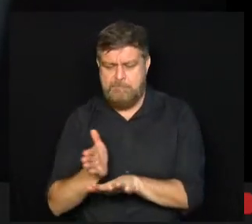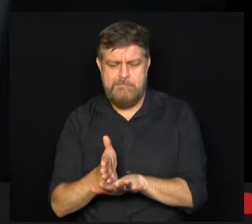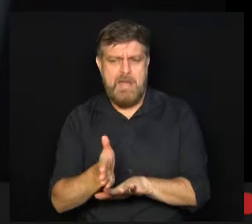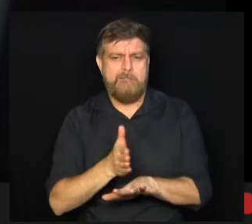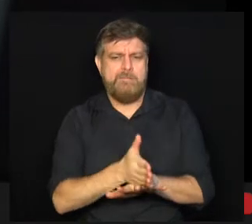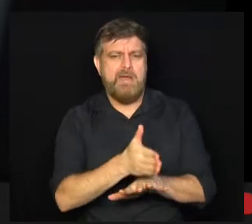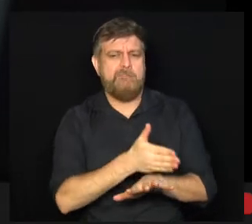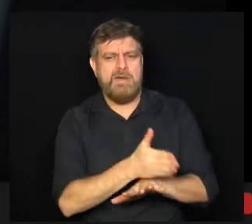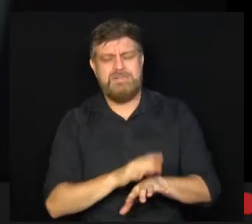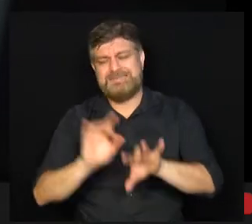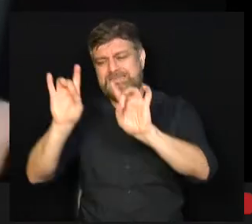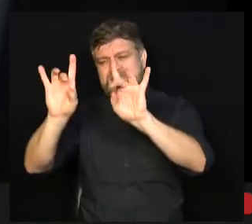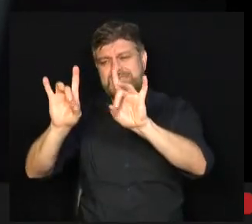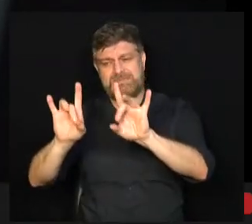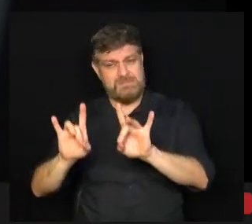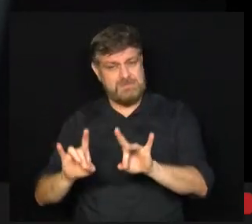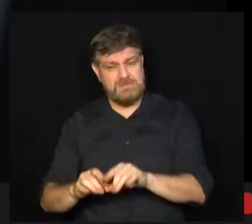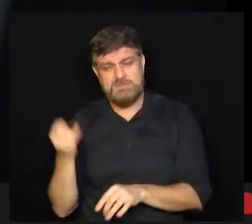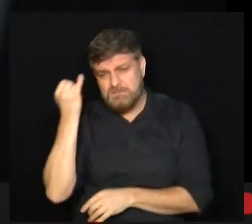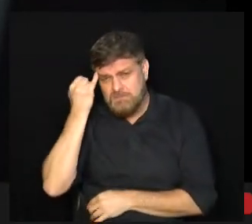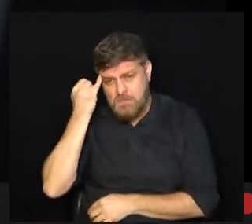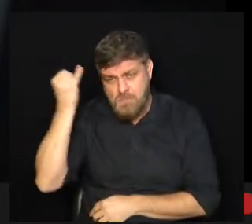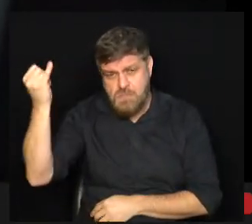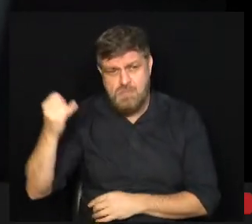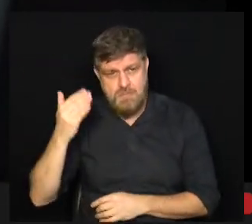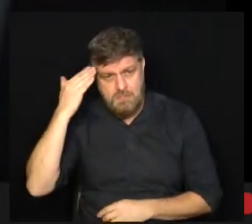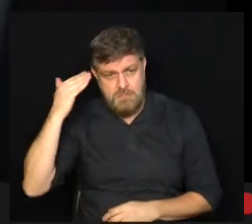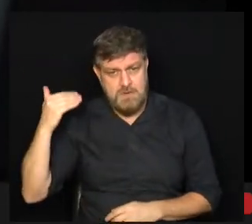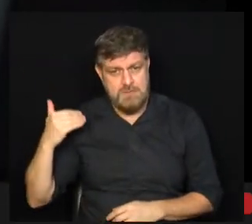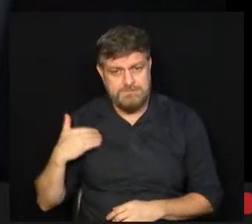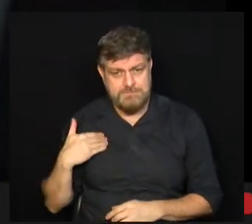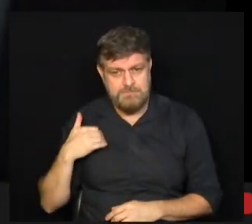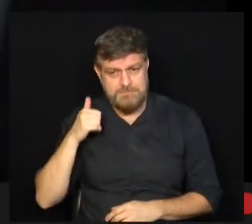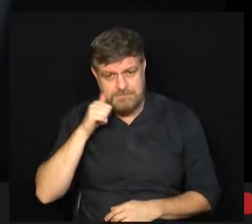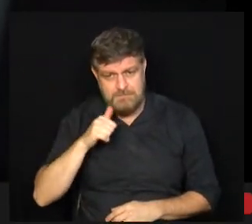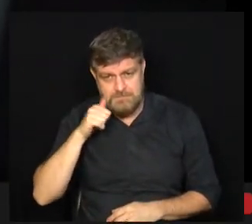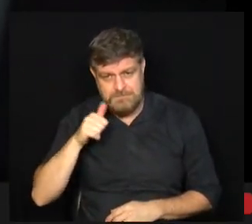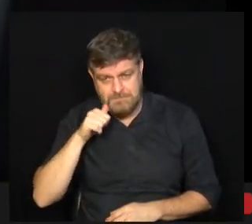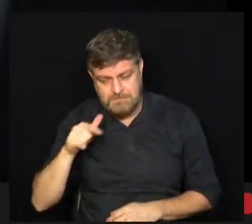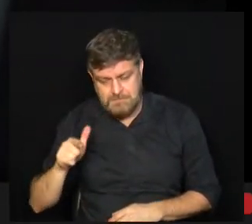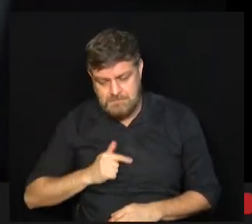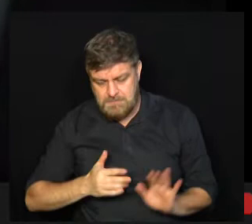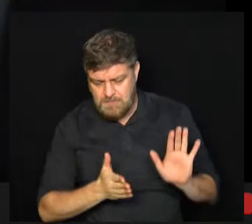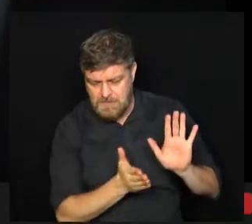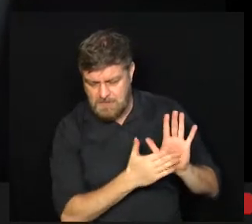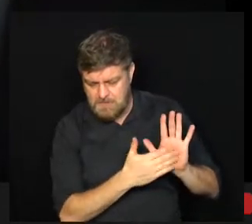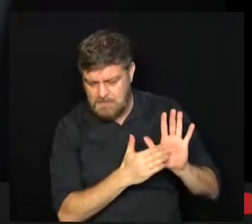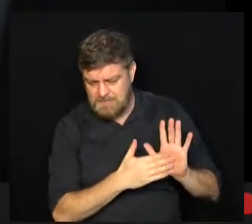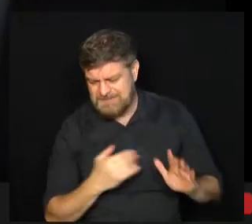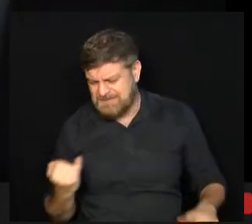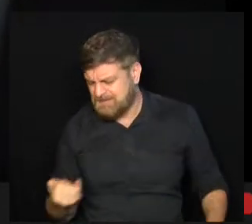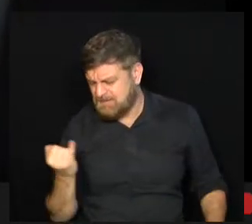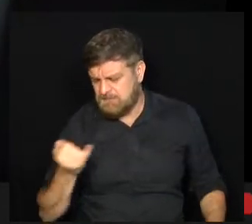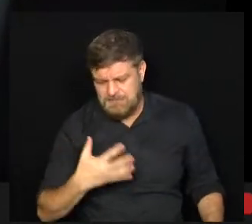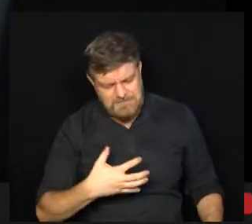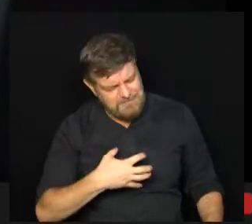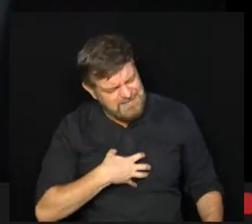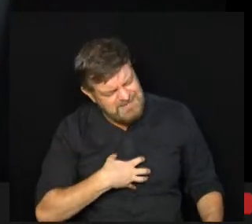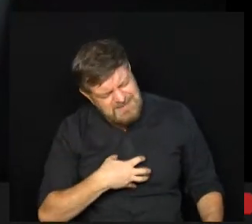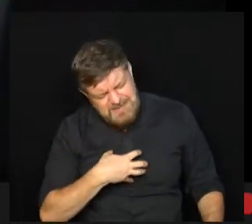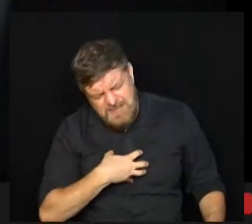muito especial essa ideia da vereadora Débora Palermo. É muito marcante, muita